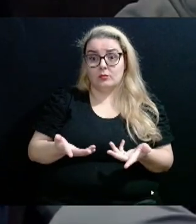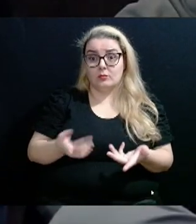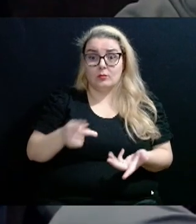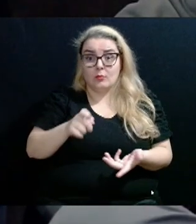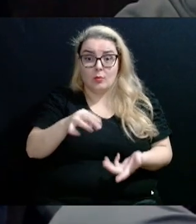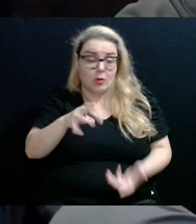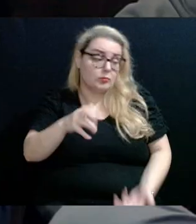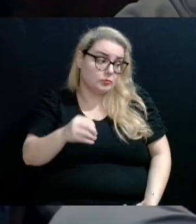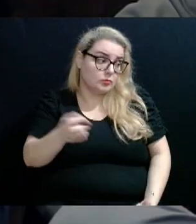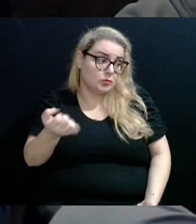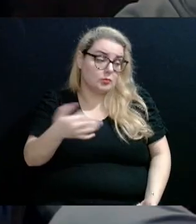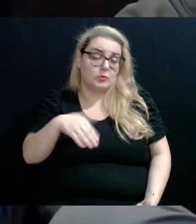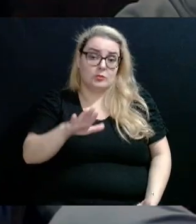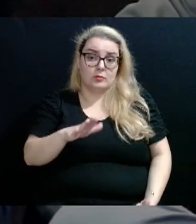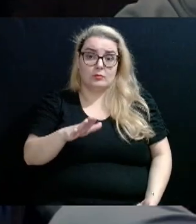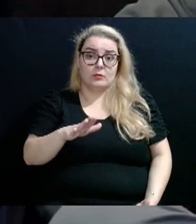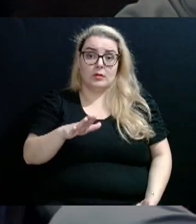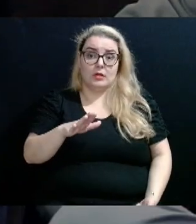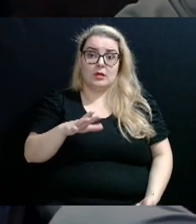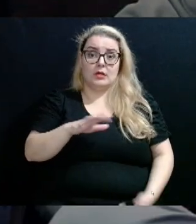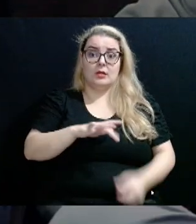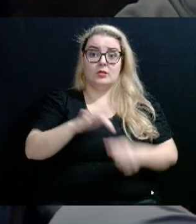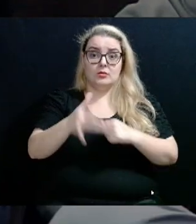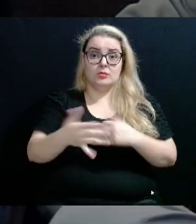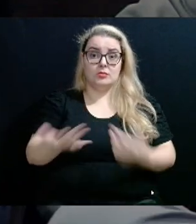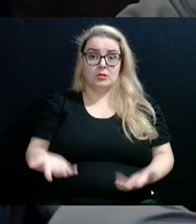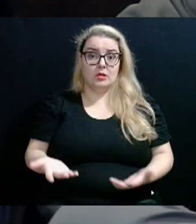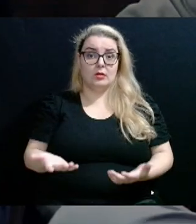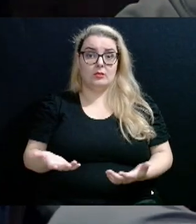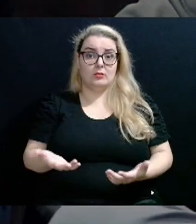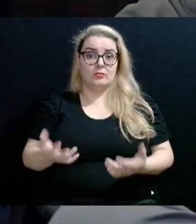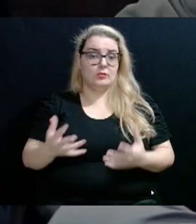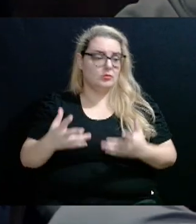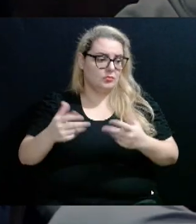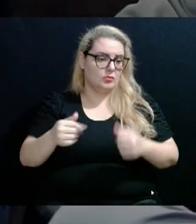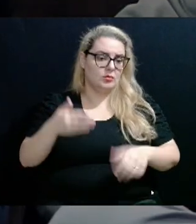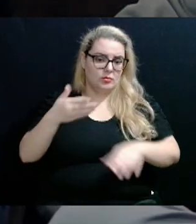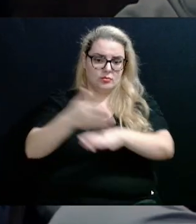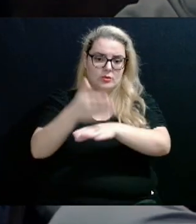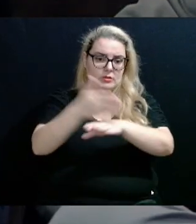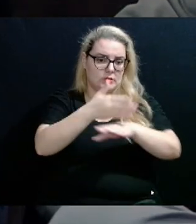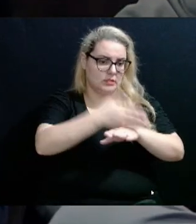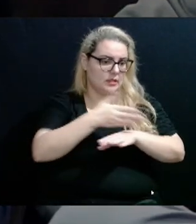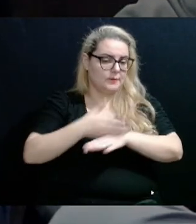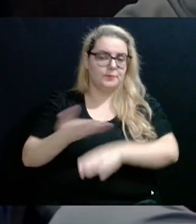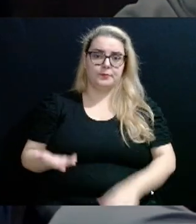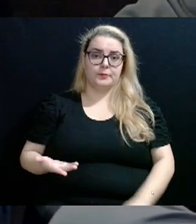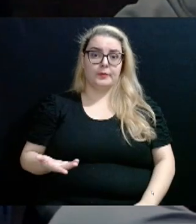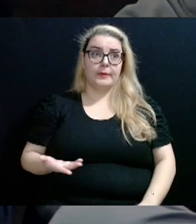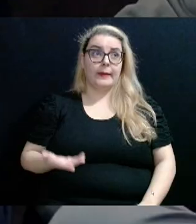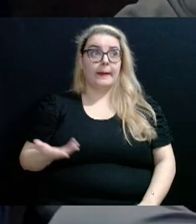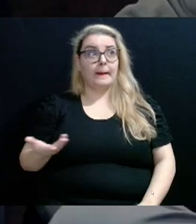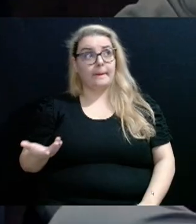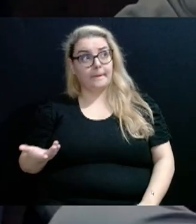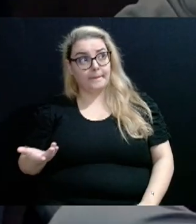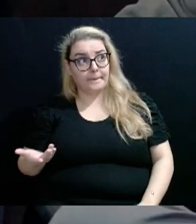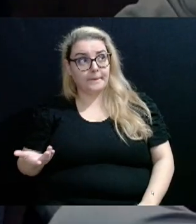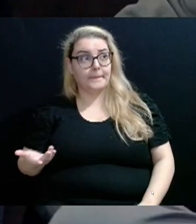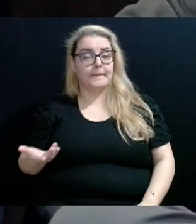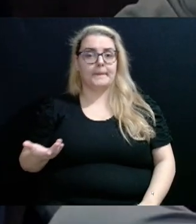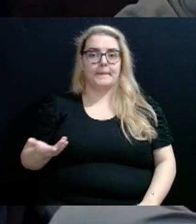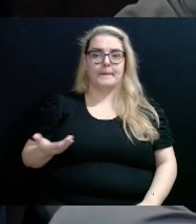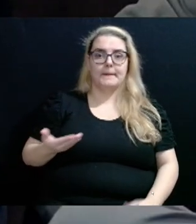vão virando universais, todo mundo tem acesso, você acaba perdendo um pouquinho da interação social que você